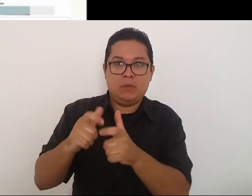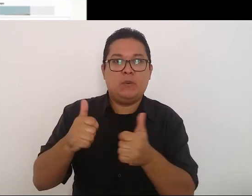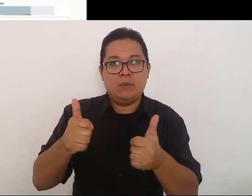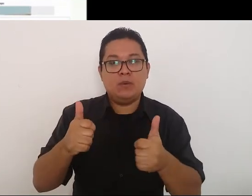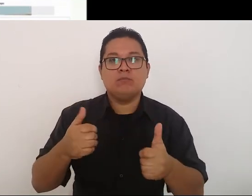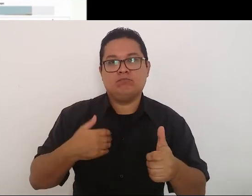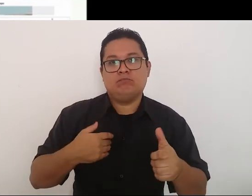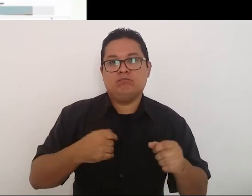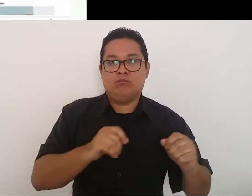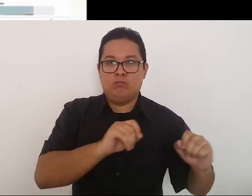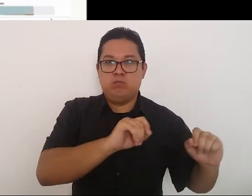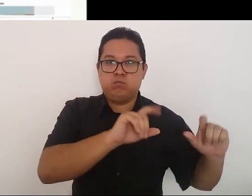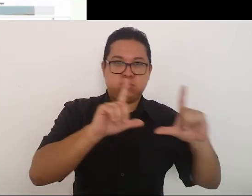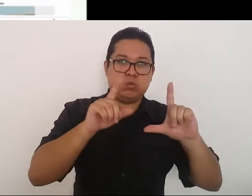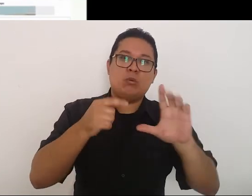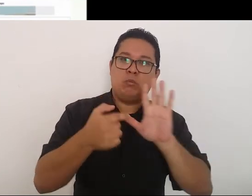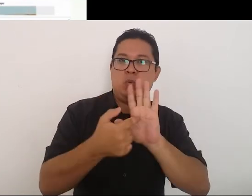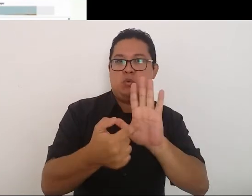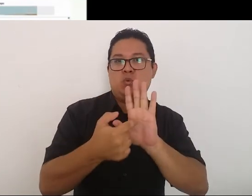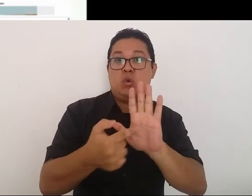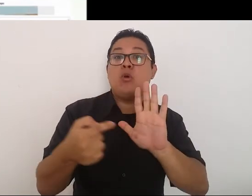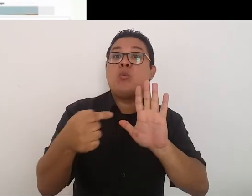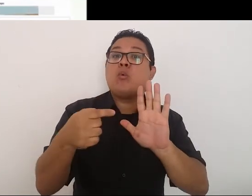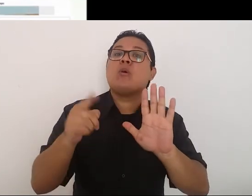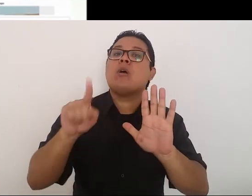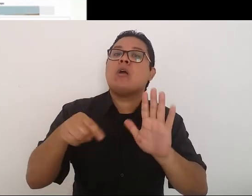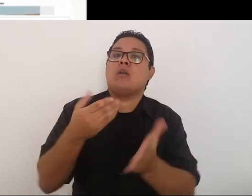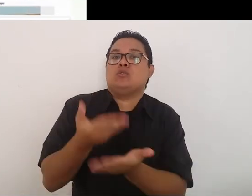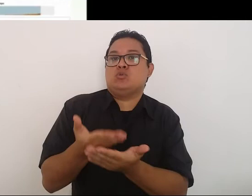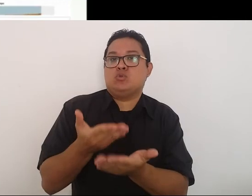gente está vendo por aí, tá? Então,